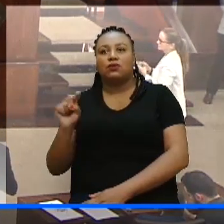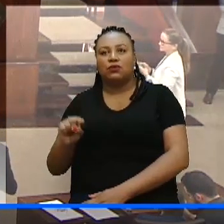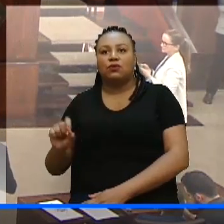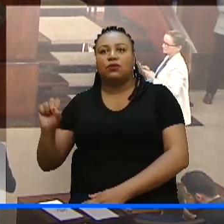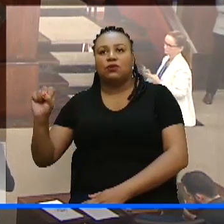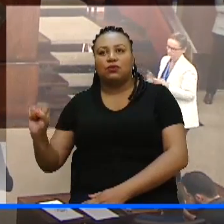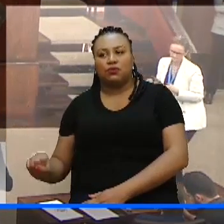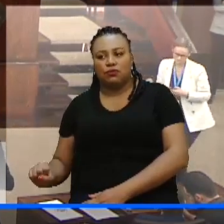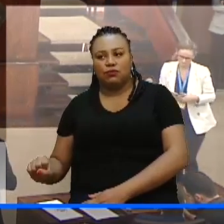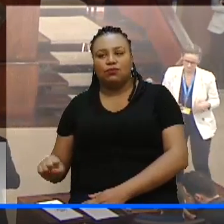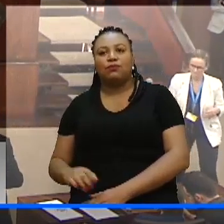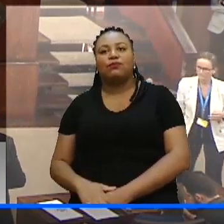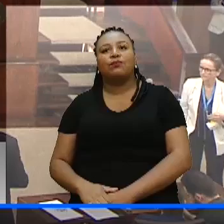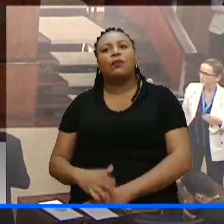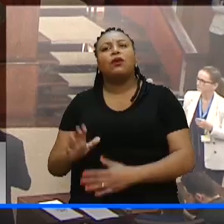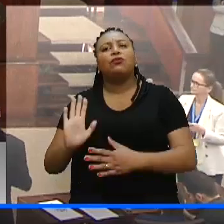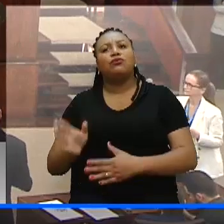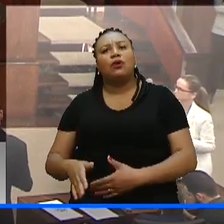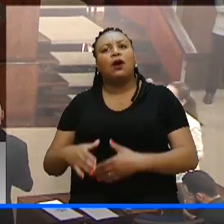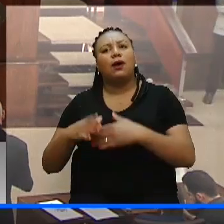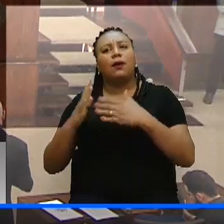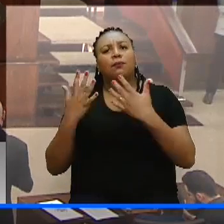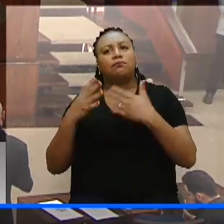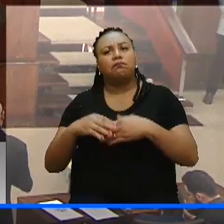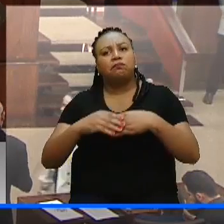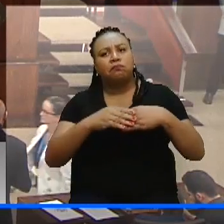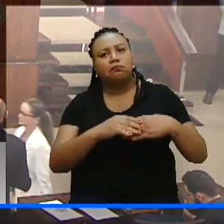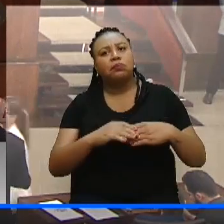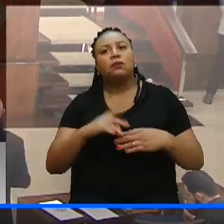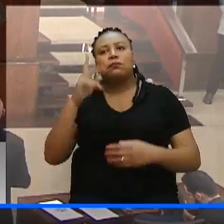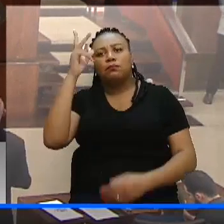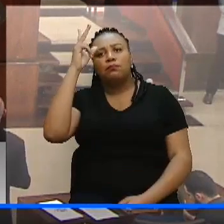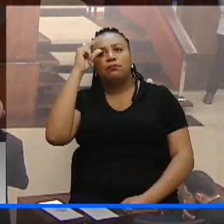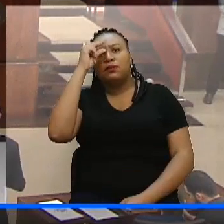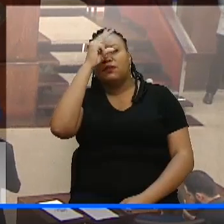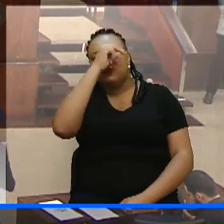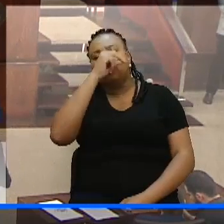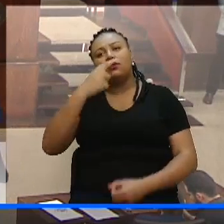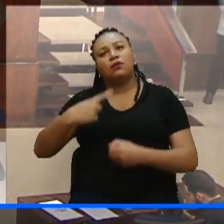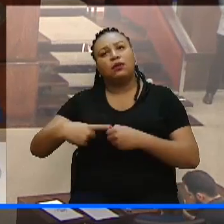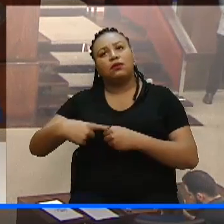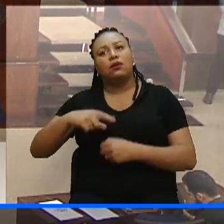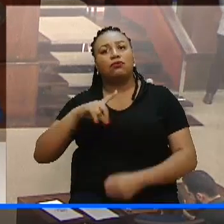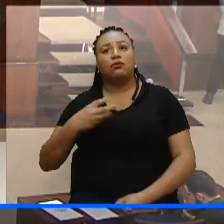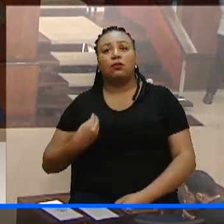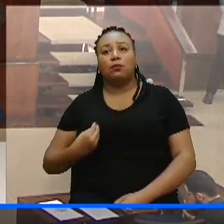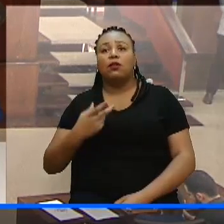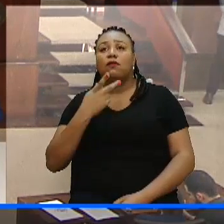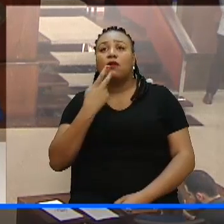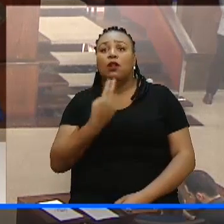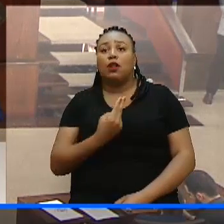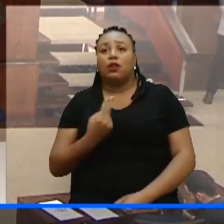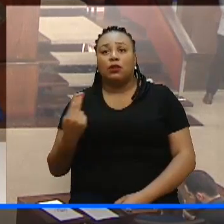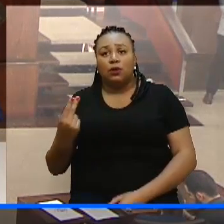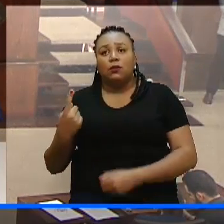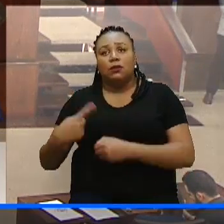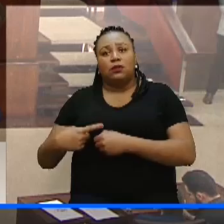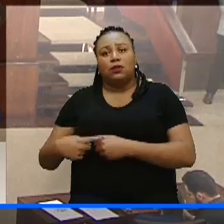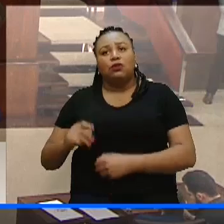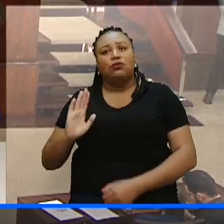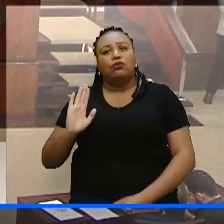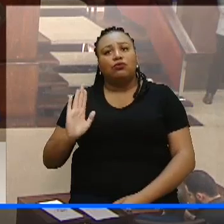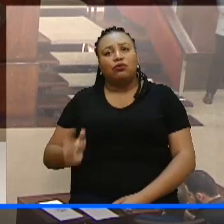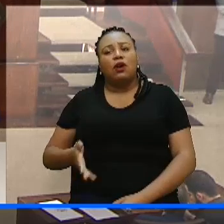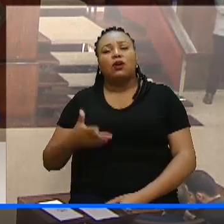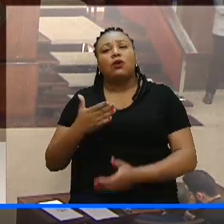saudei os prefeitos dos municípios aqui presentes falei e municípios e já que